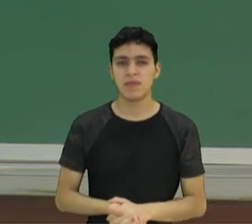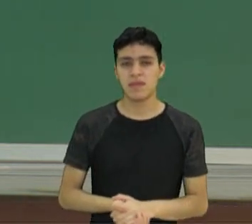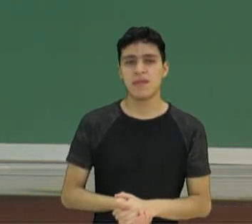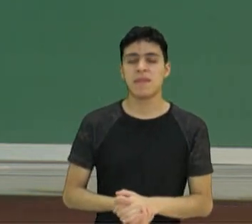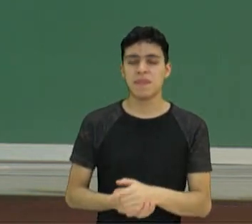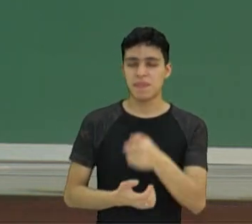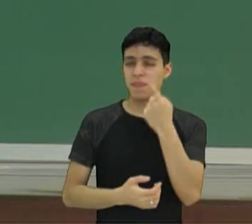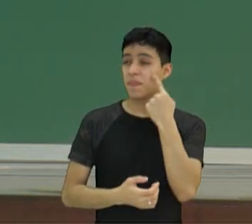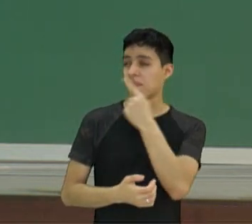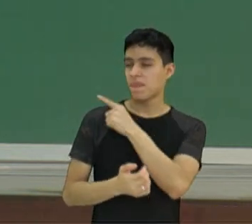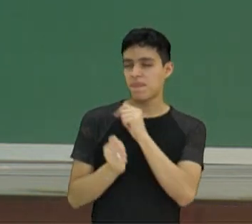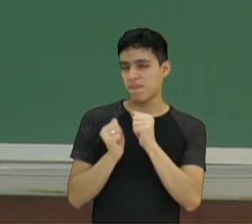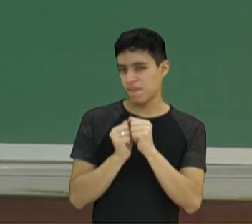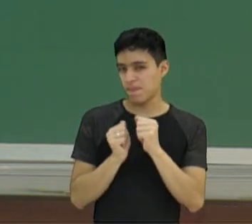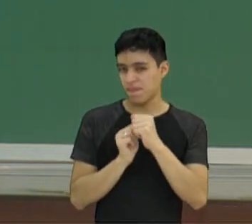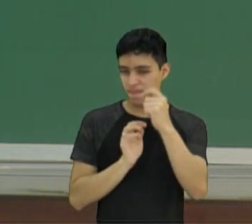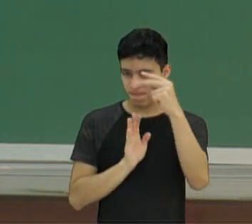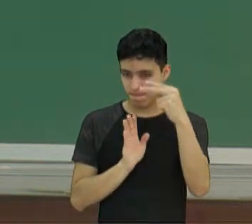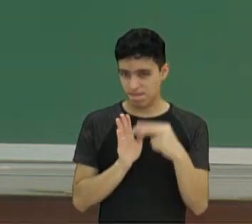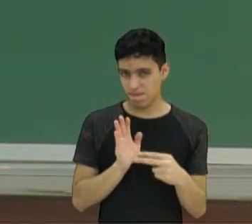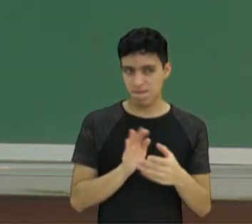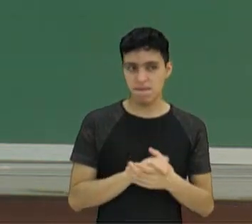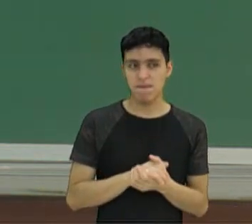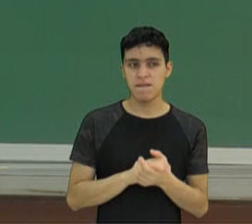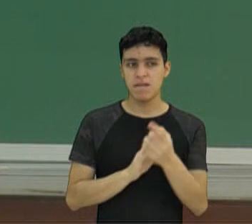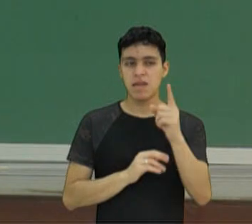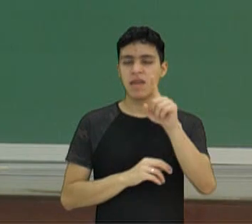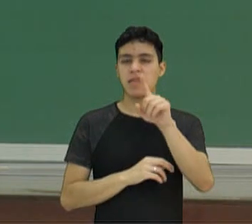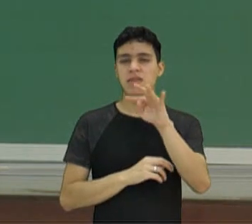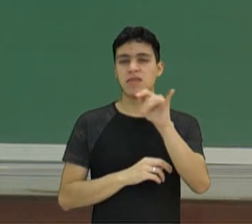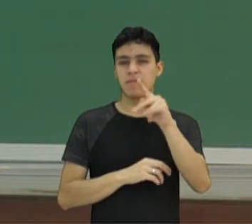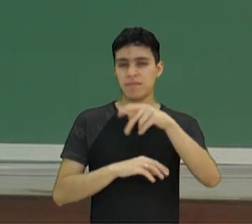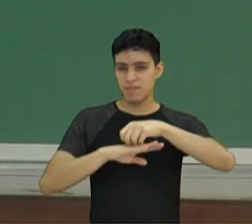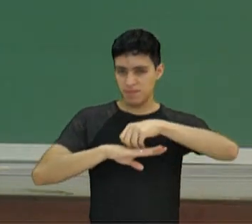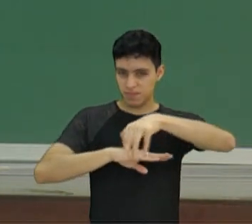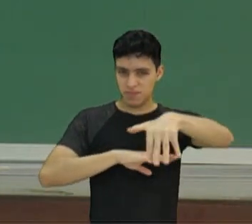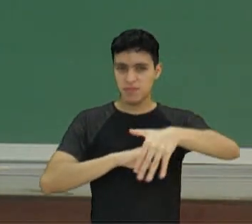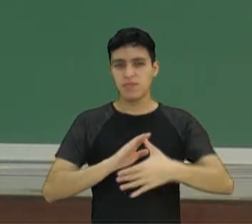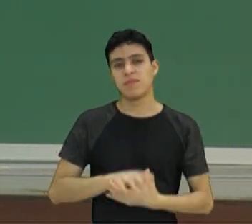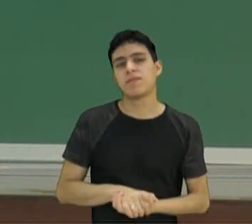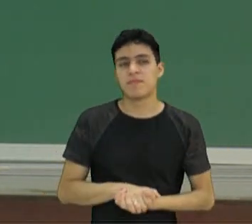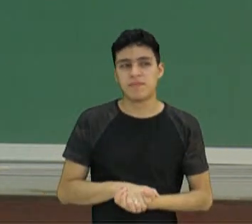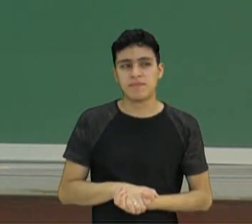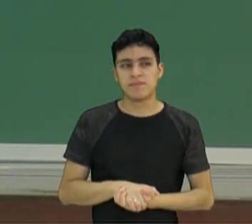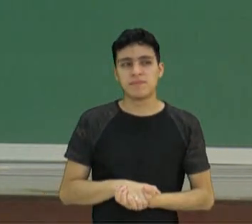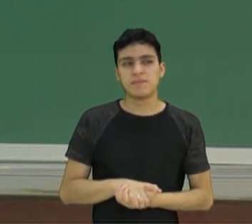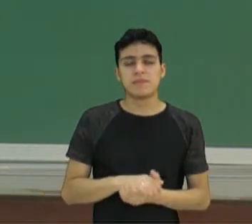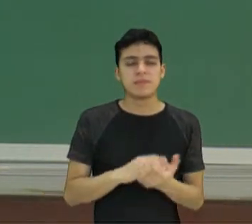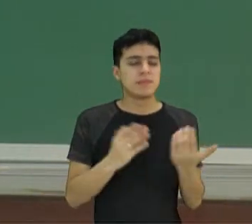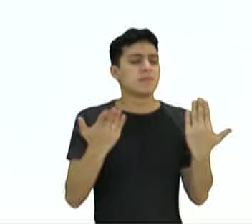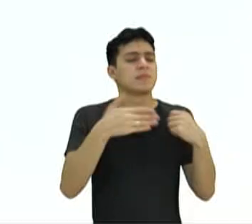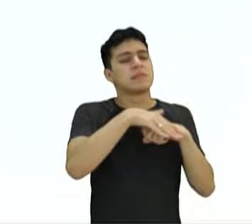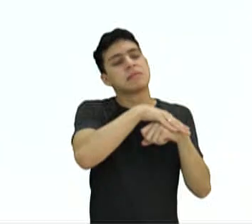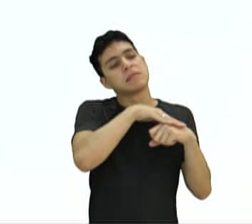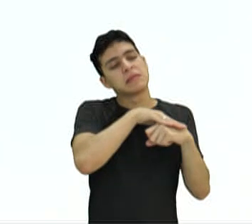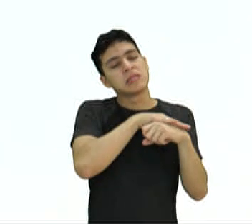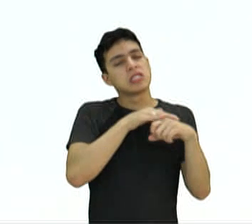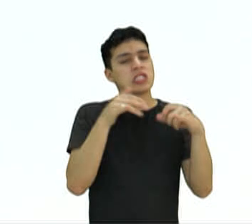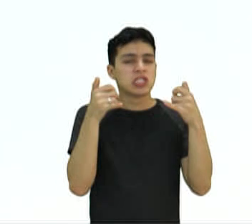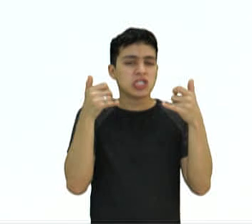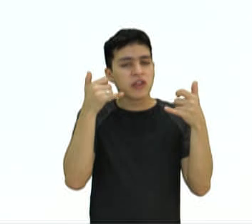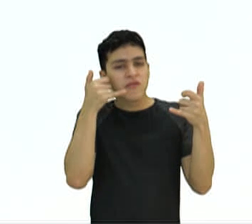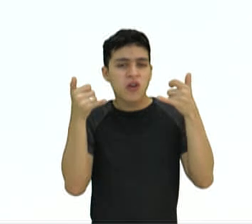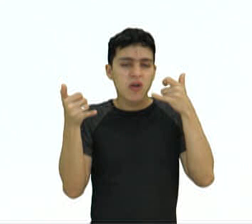Leiam comigo o que está escrito aqui, olha só. É uma tip, é uma dica, tá? Em uma conversa telefônica, é comum